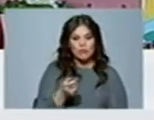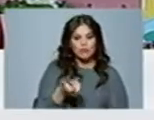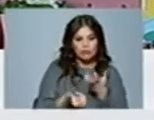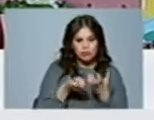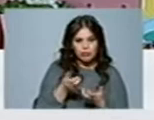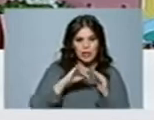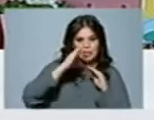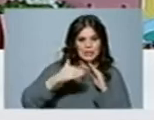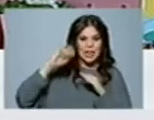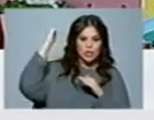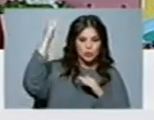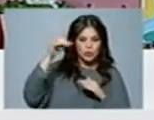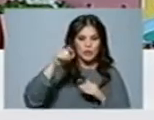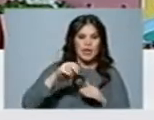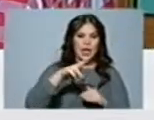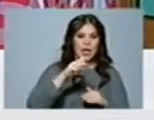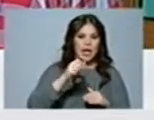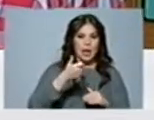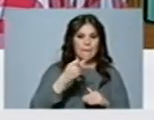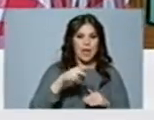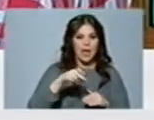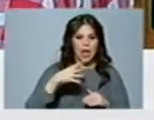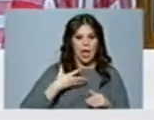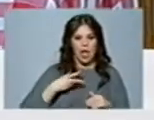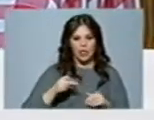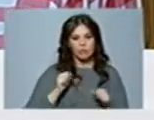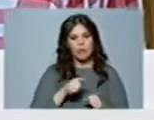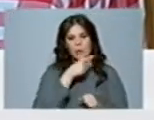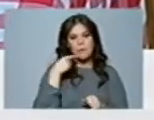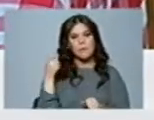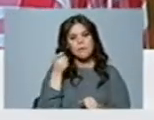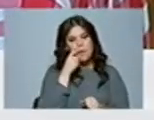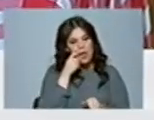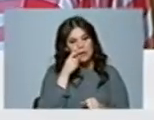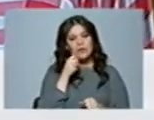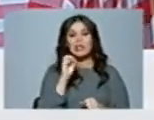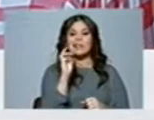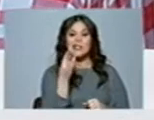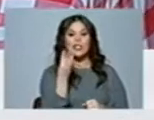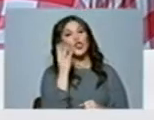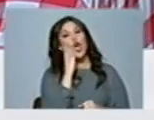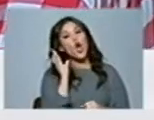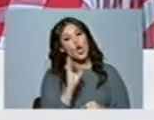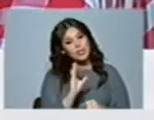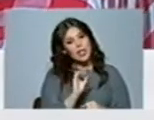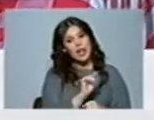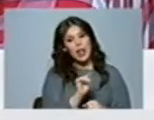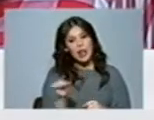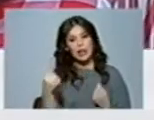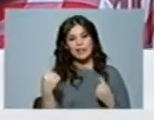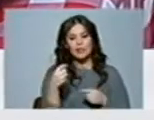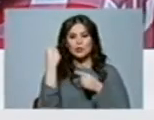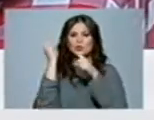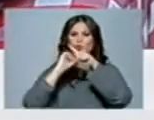e rabanada, com mel. Sim. 40 restaurantes, 3 hotéis, portanto tem ali uma